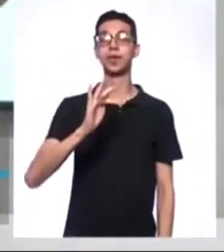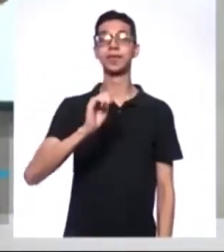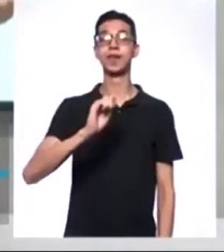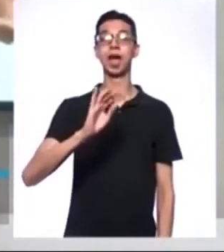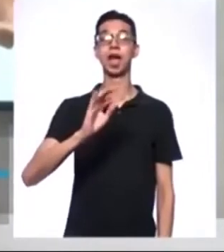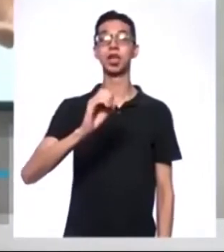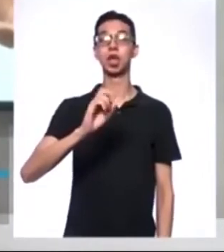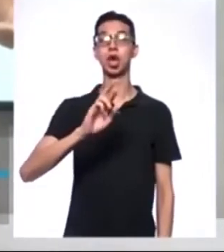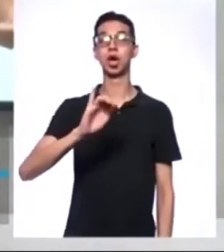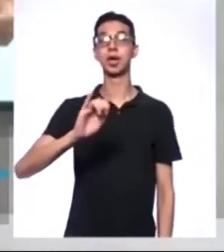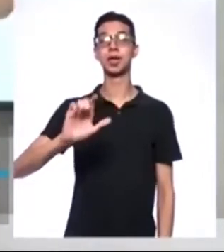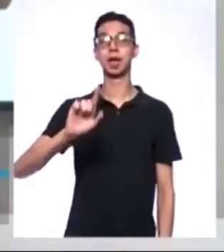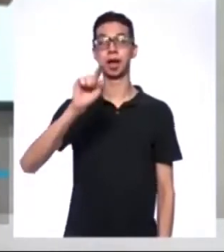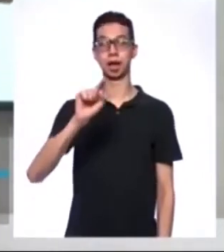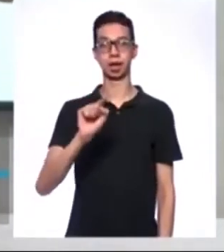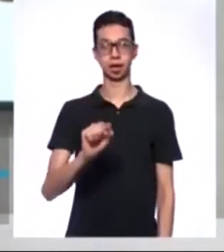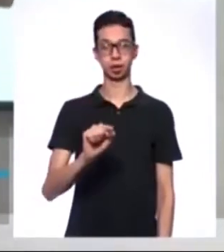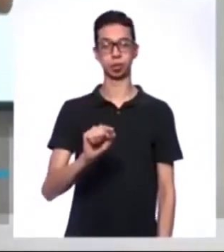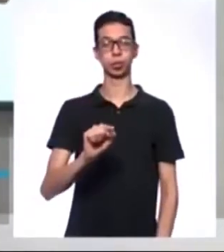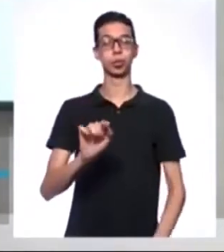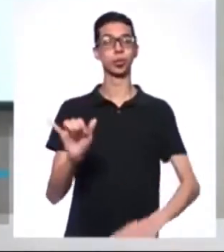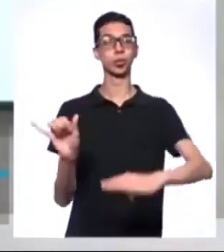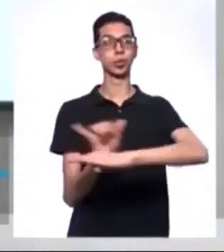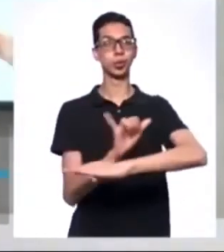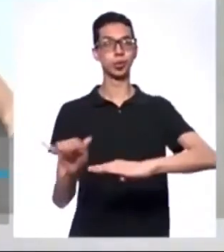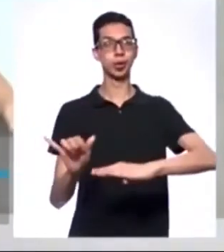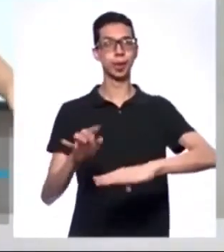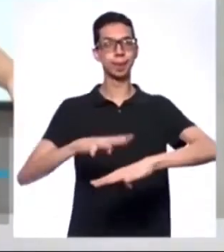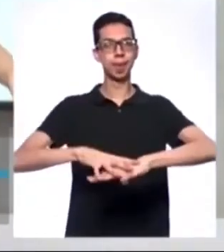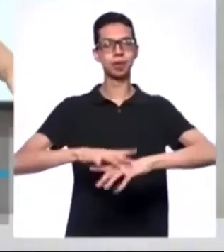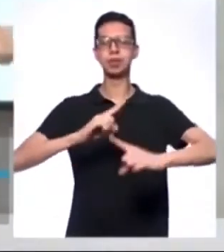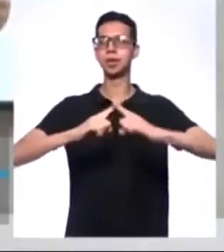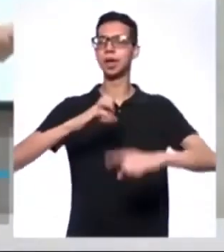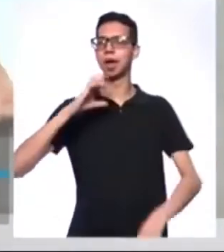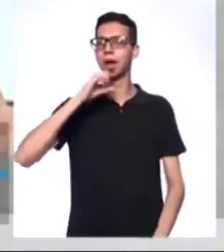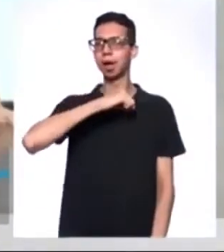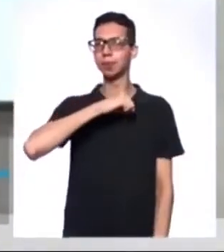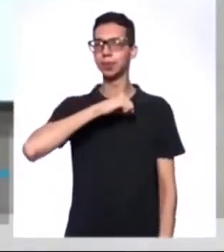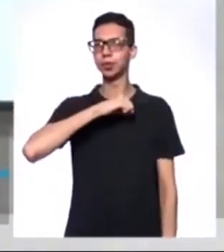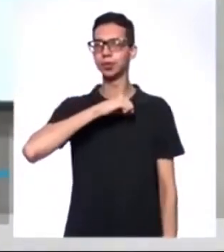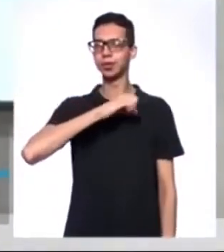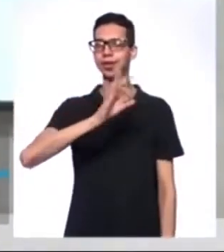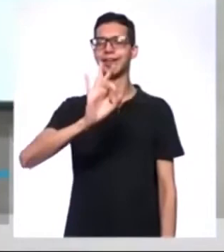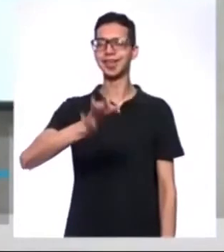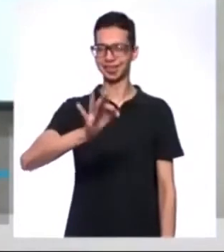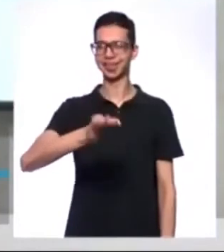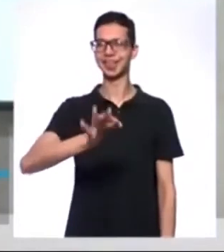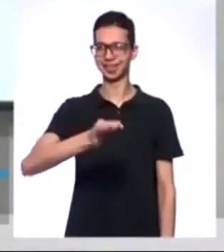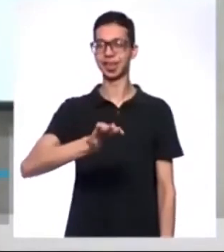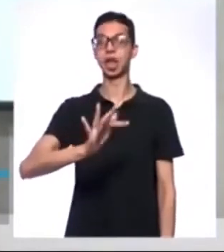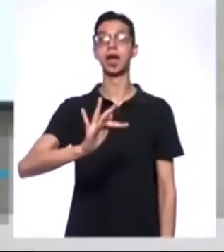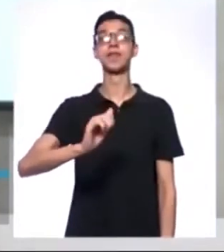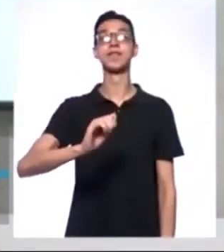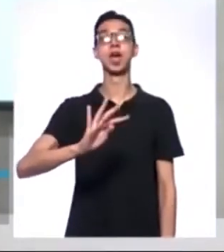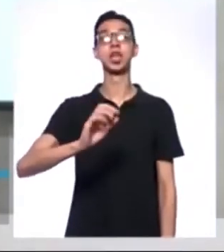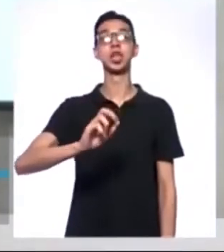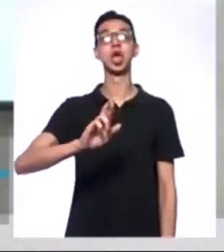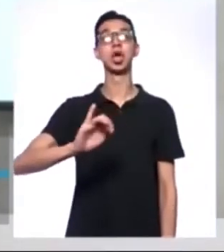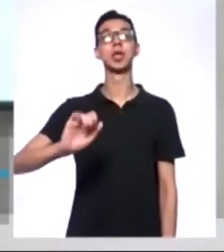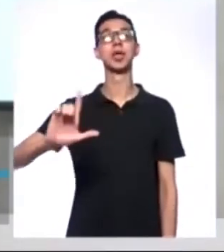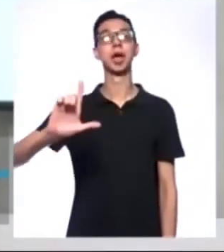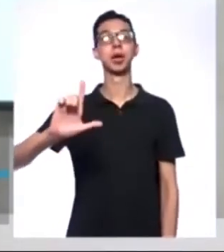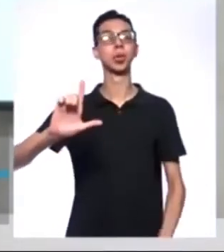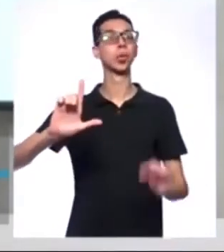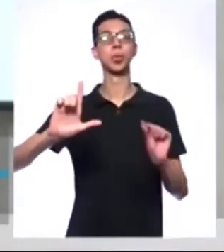como um artifício matemático de multiplicação rápida é isso fatorial é uma